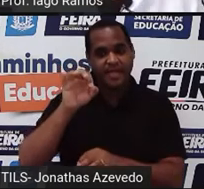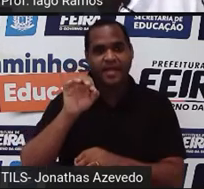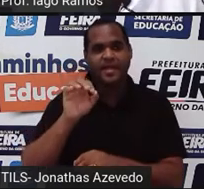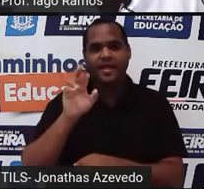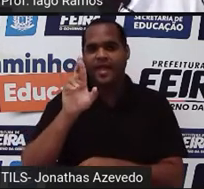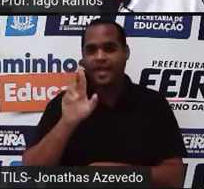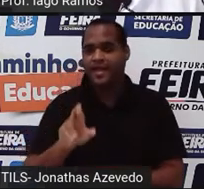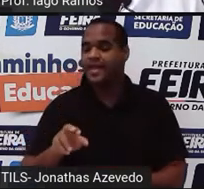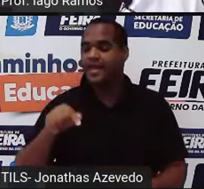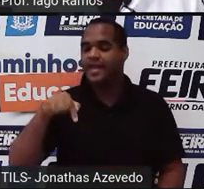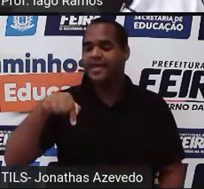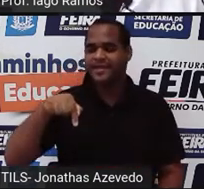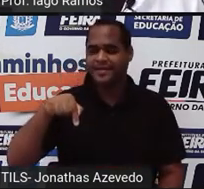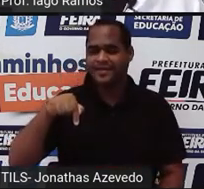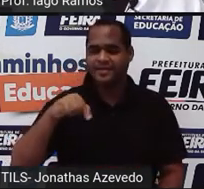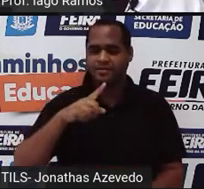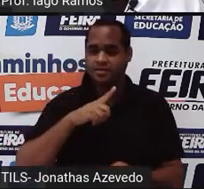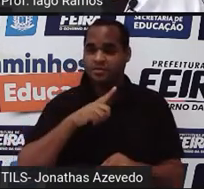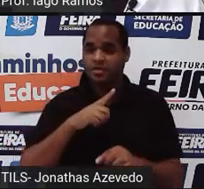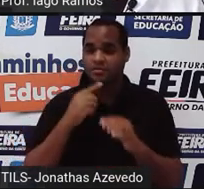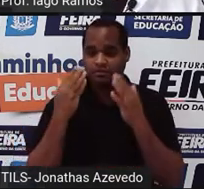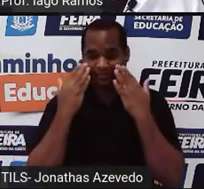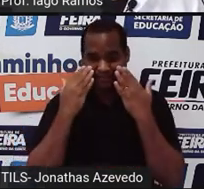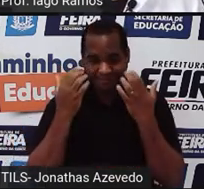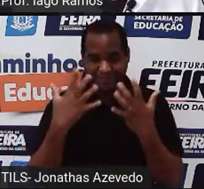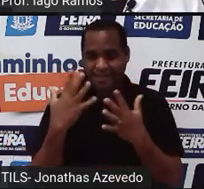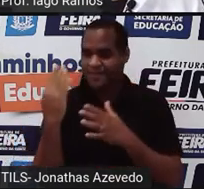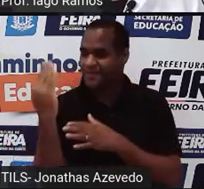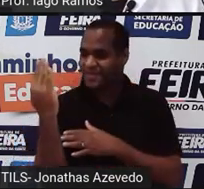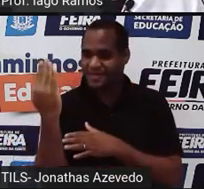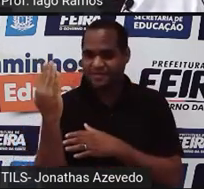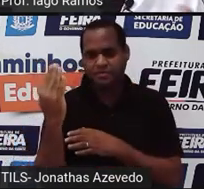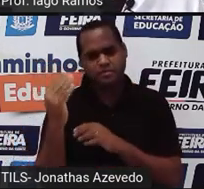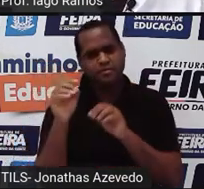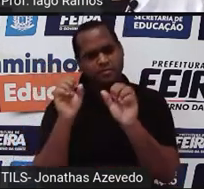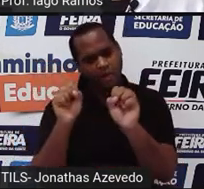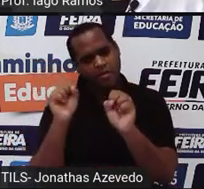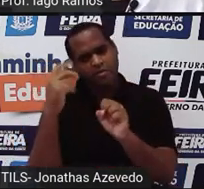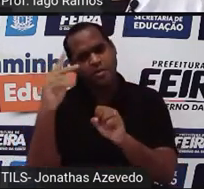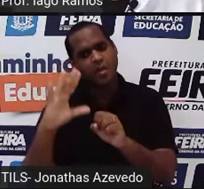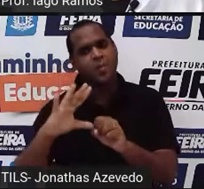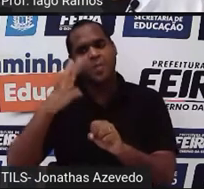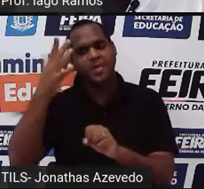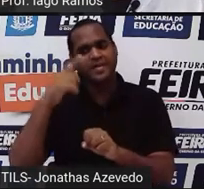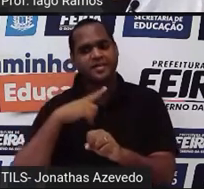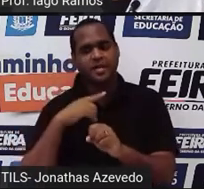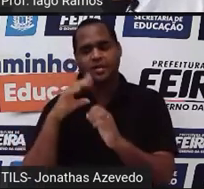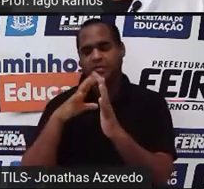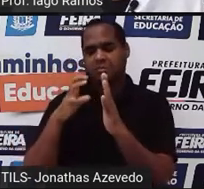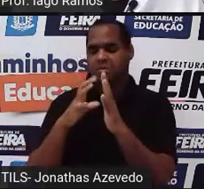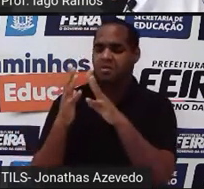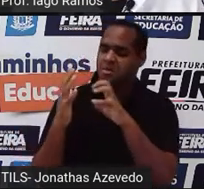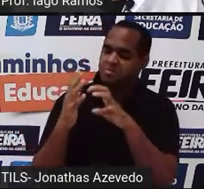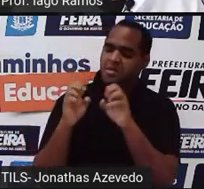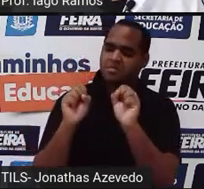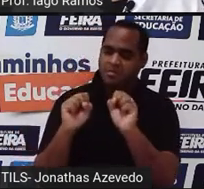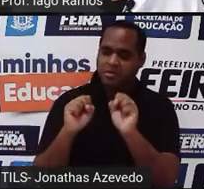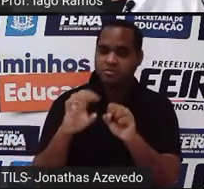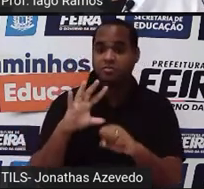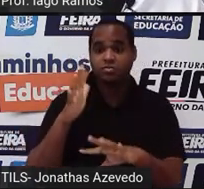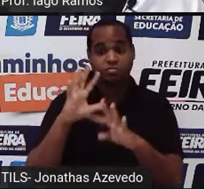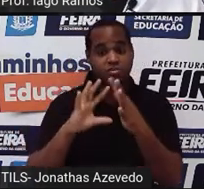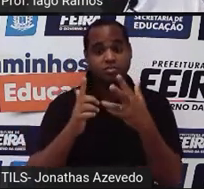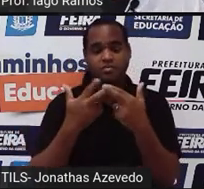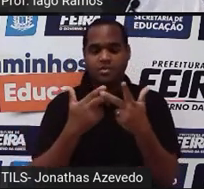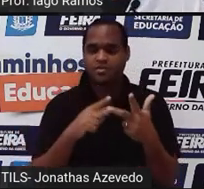Q, vai ser o espelho, tá? Então para acontecer a reflexão a gente tem que ter alguma coisa que funcione como